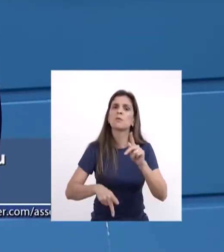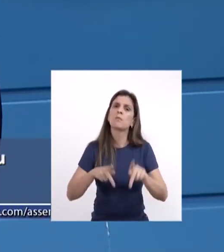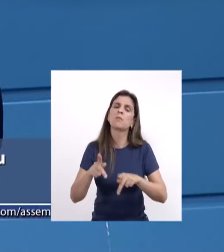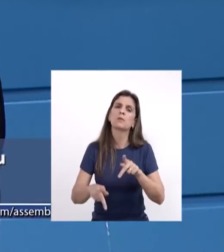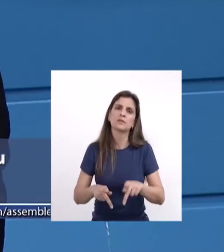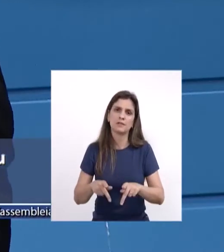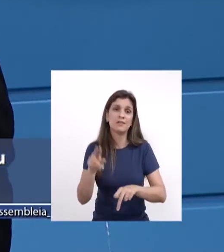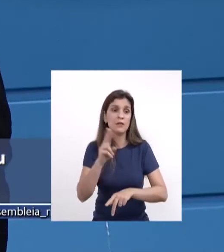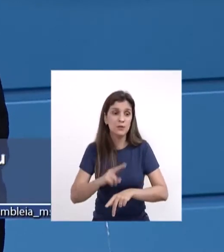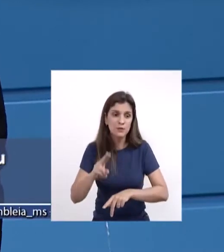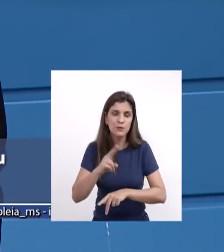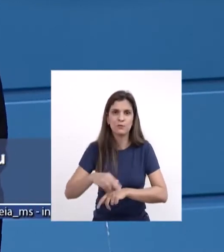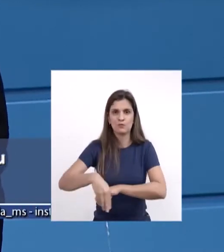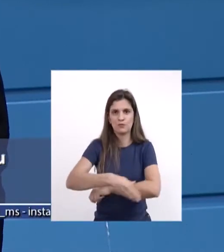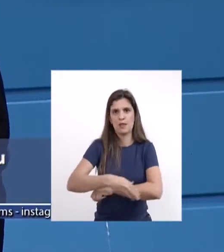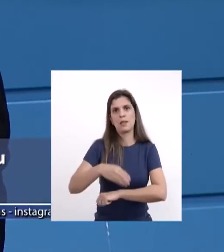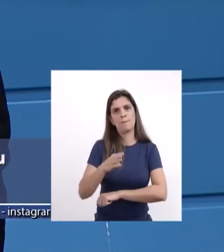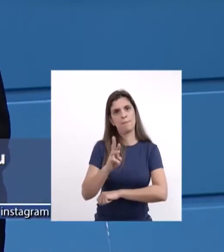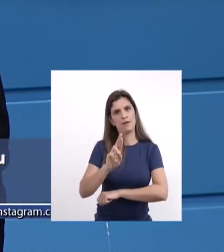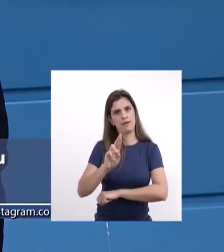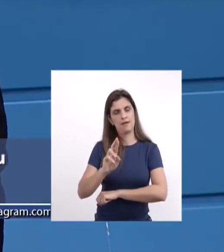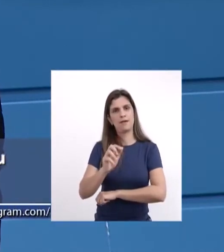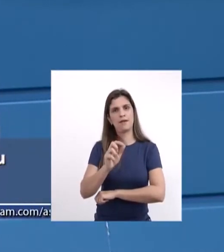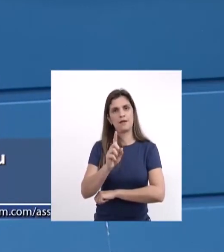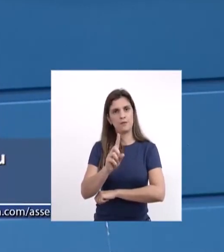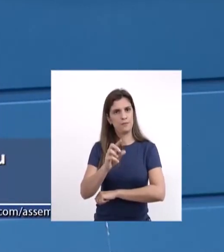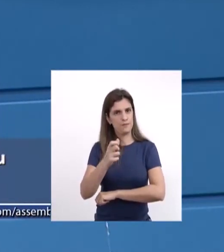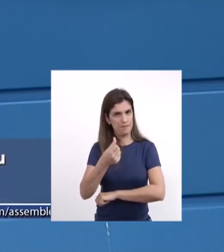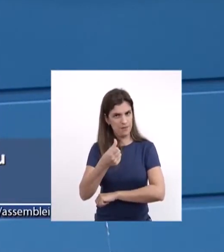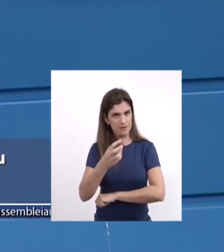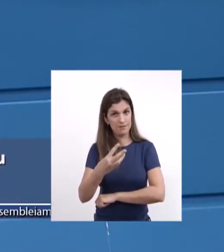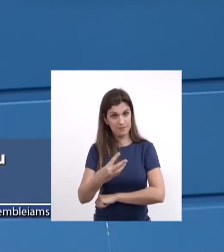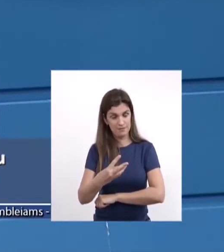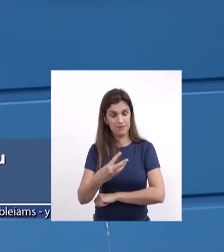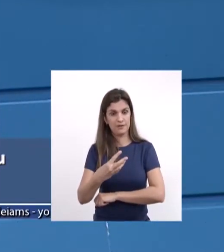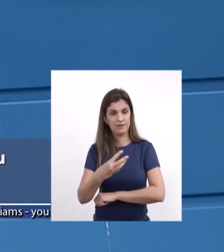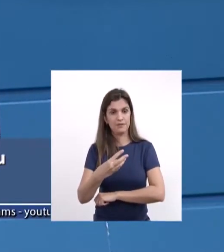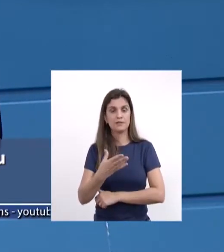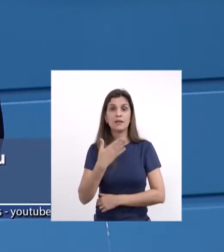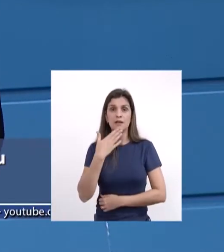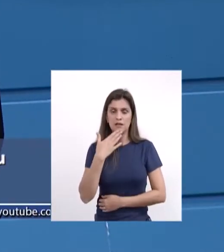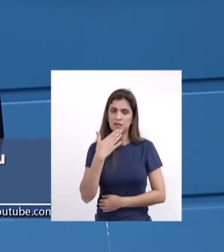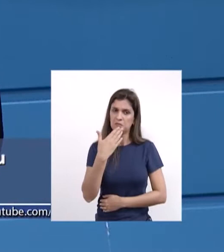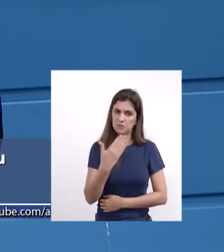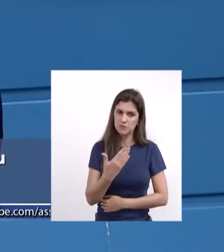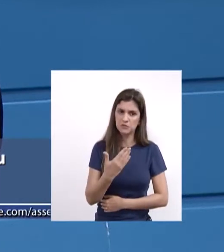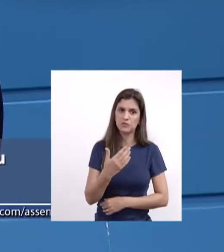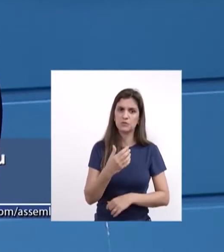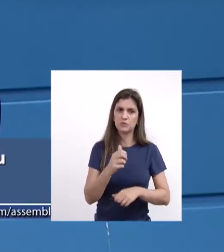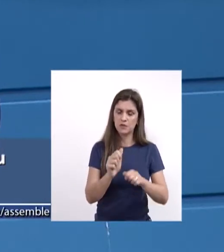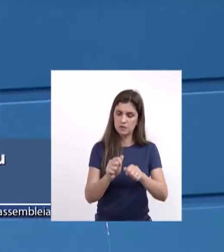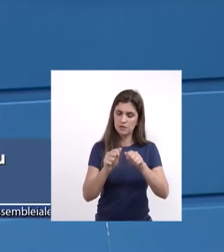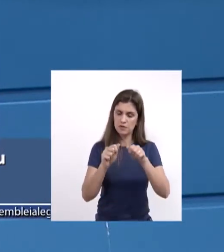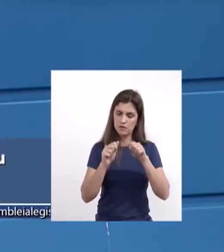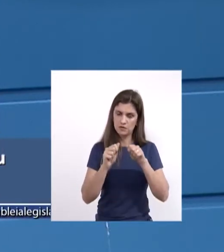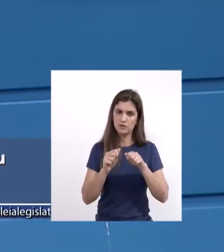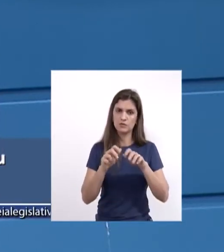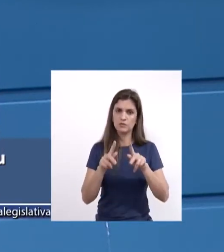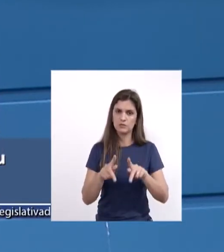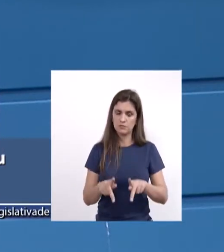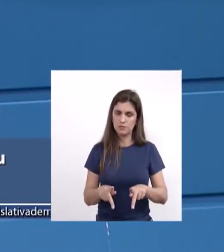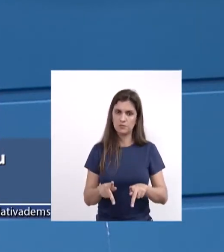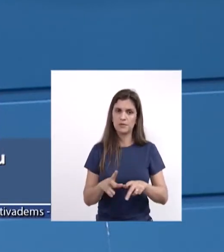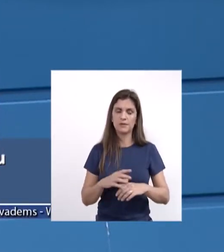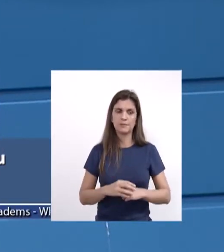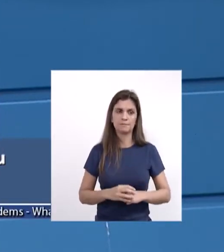BR-163, e que é uma luta de Vossa Excelência, inclusive convocando audiência pública para tratar desse assunto.